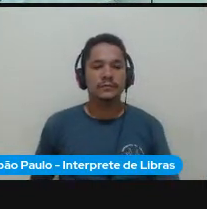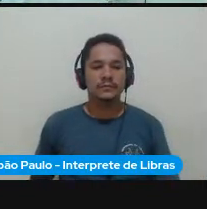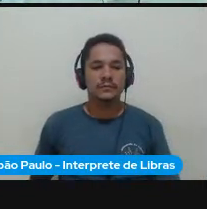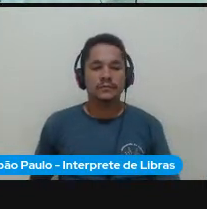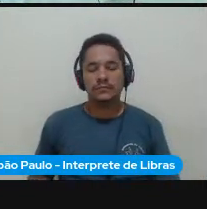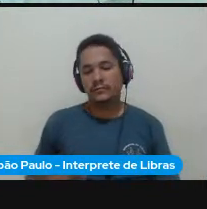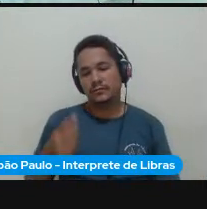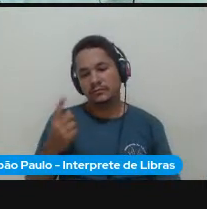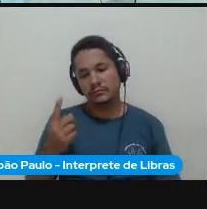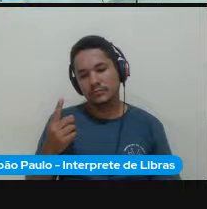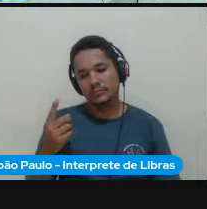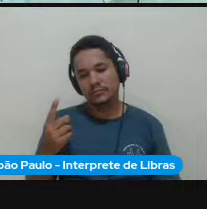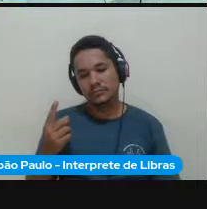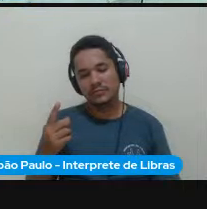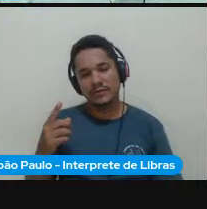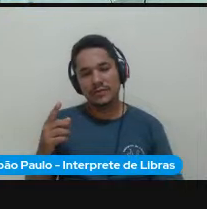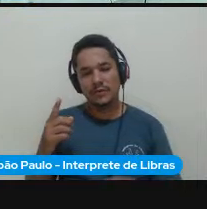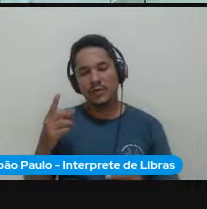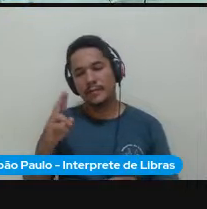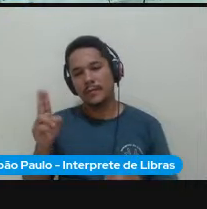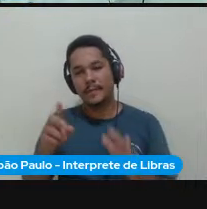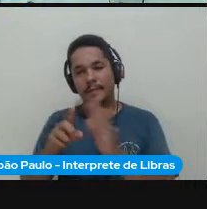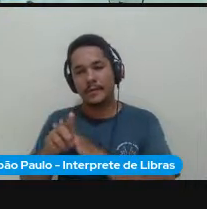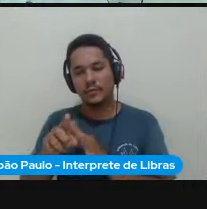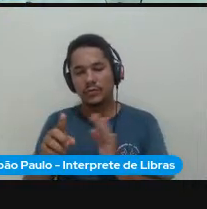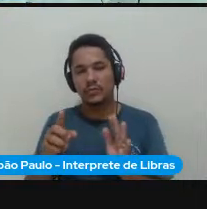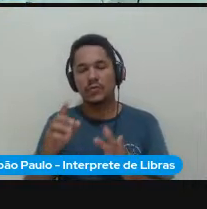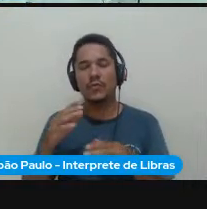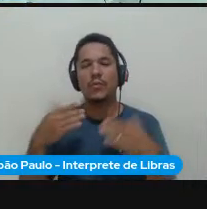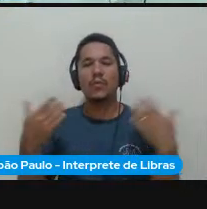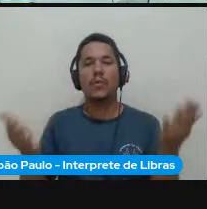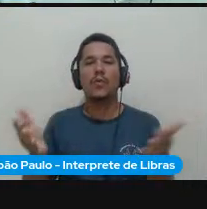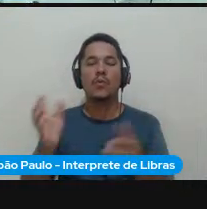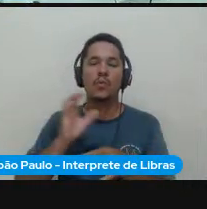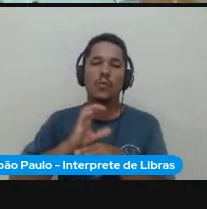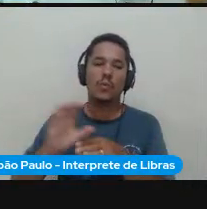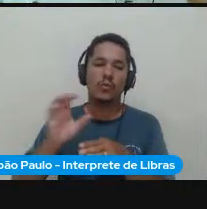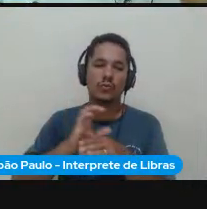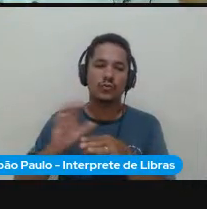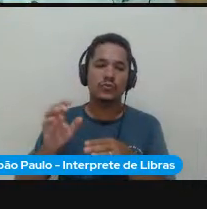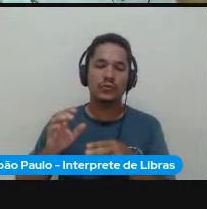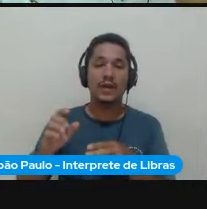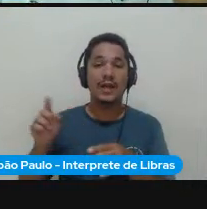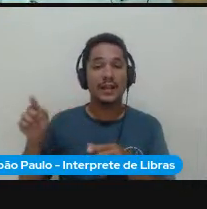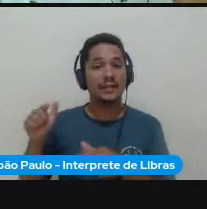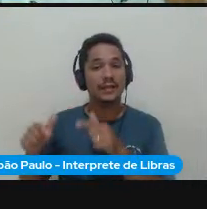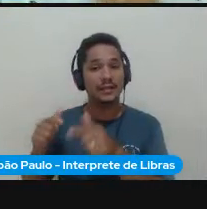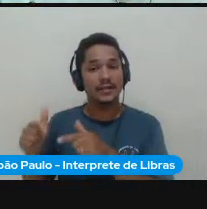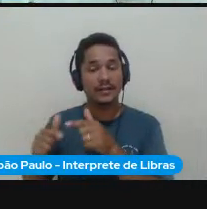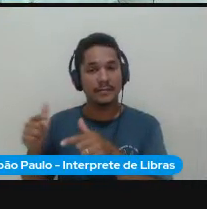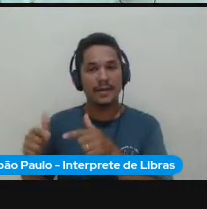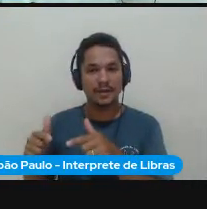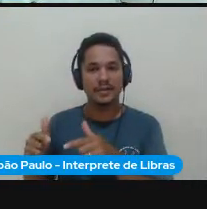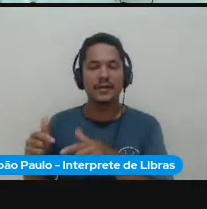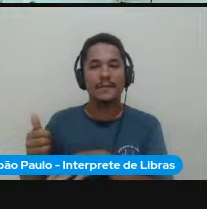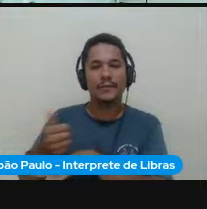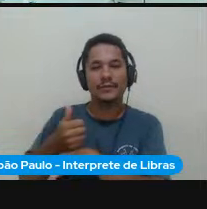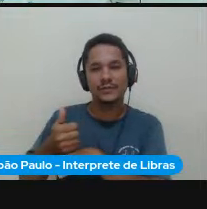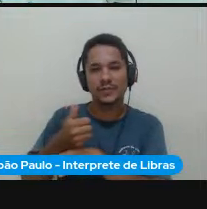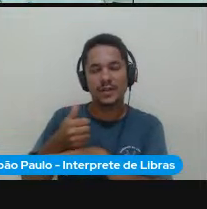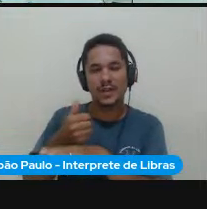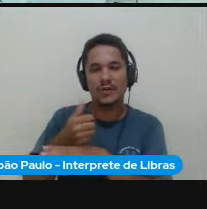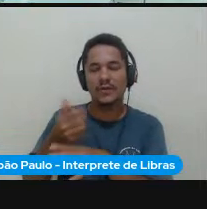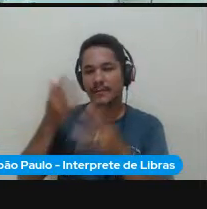que não colocou nome, mas perguntou quais os cursos, que ela disse que é profissional da beleza. Então, nós temos diversos parceiros,